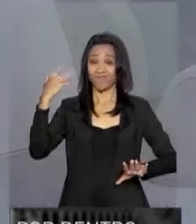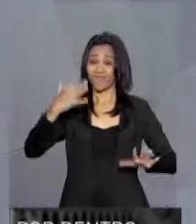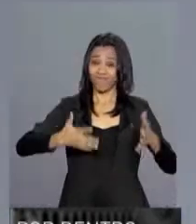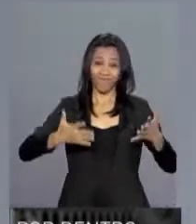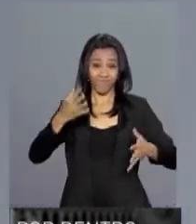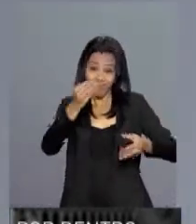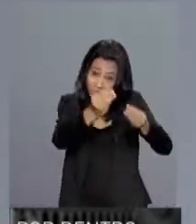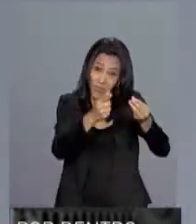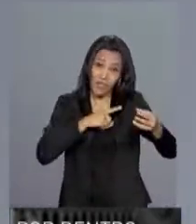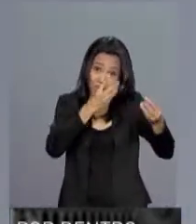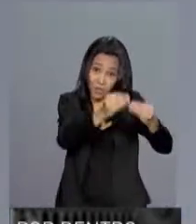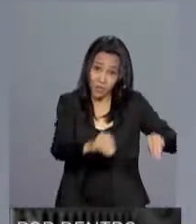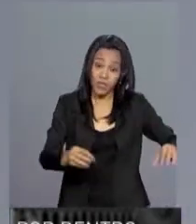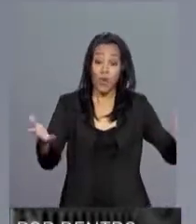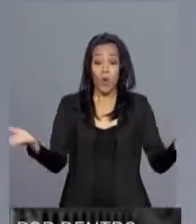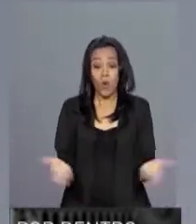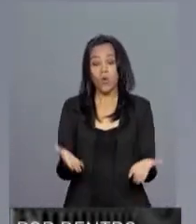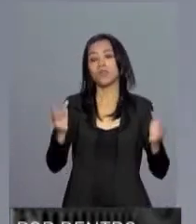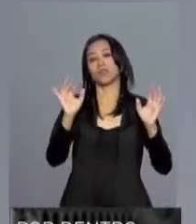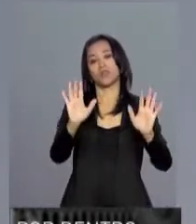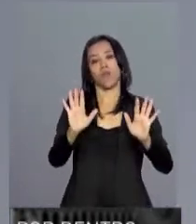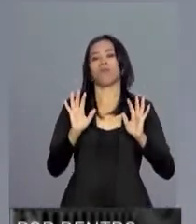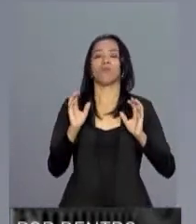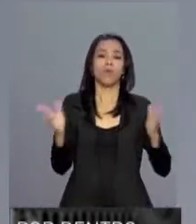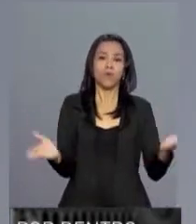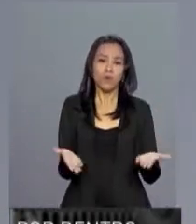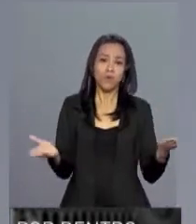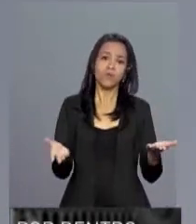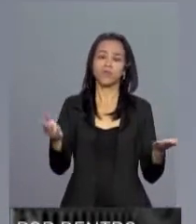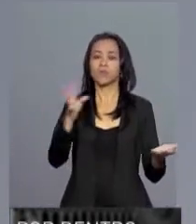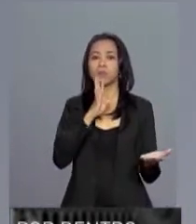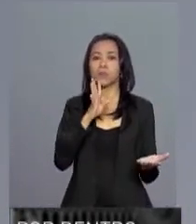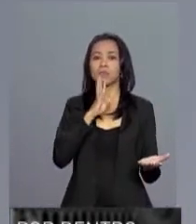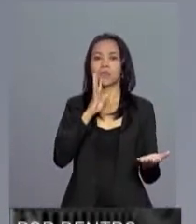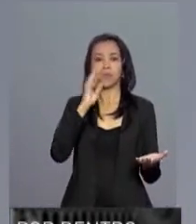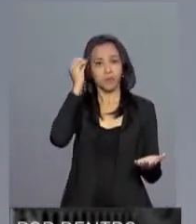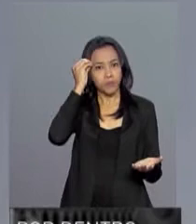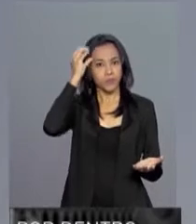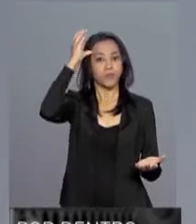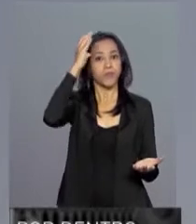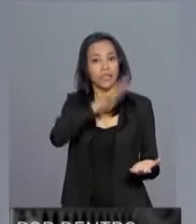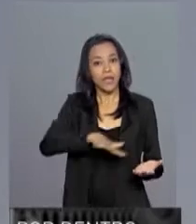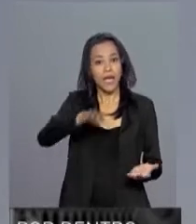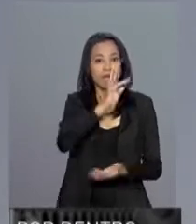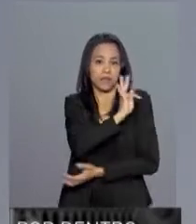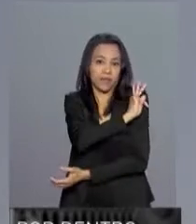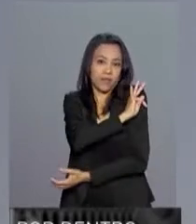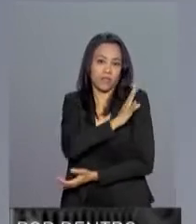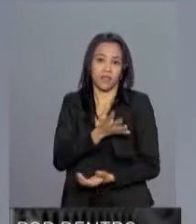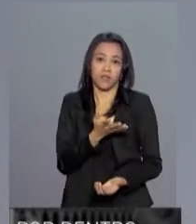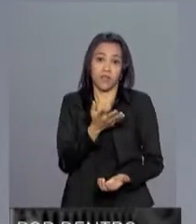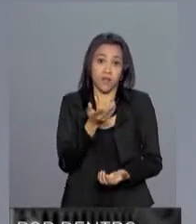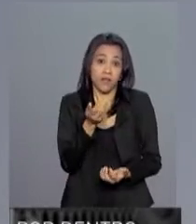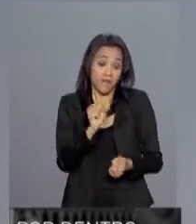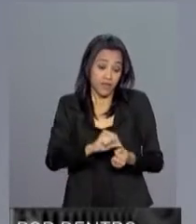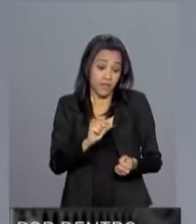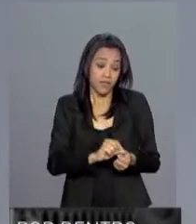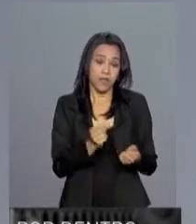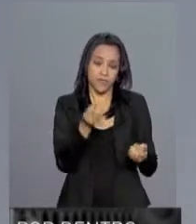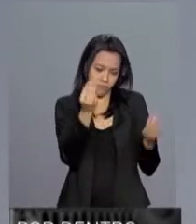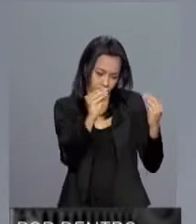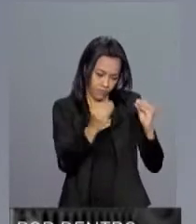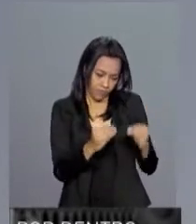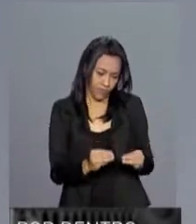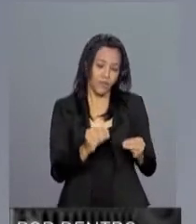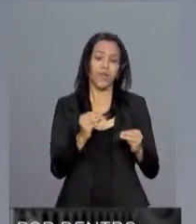técnico visando é apenas é formular é implementar a